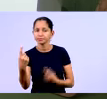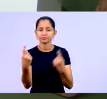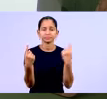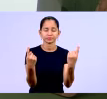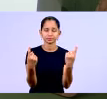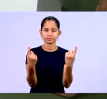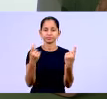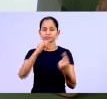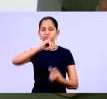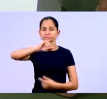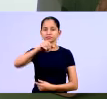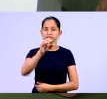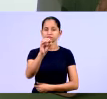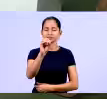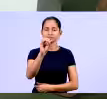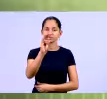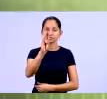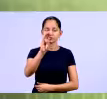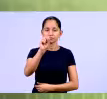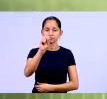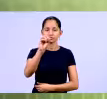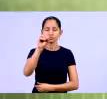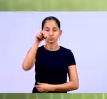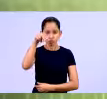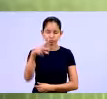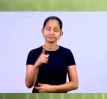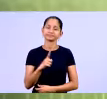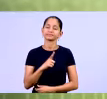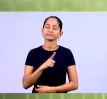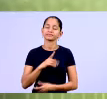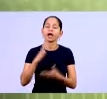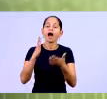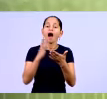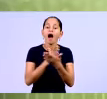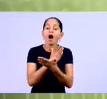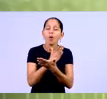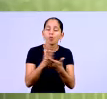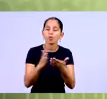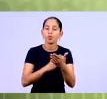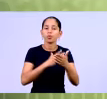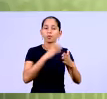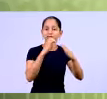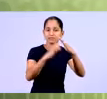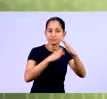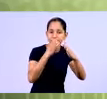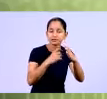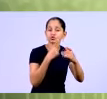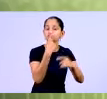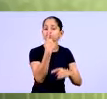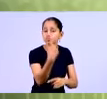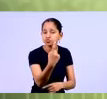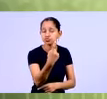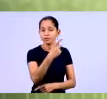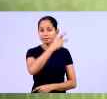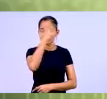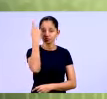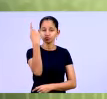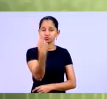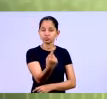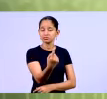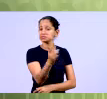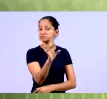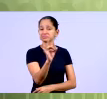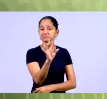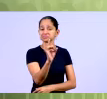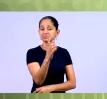dele? Jobson. Jobson. Olha, existem as empresas individuais, inclusive as empresas individuais de responsabilidade